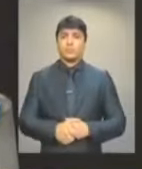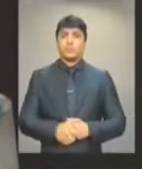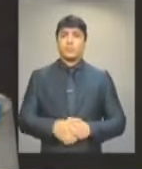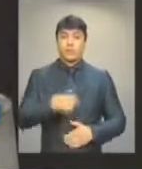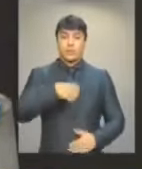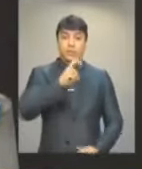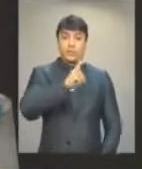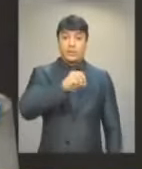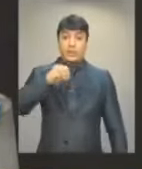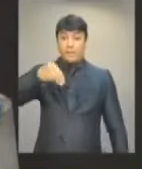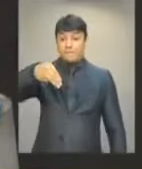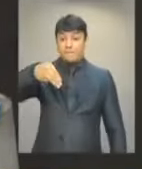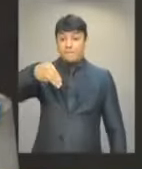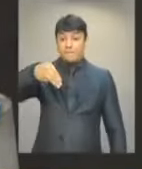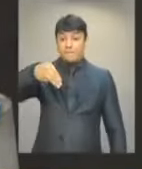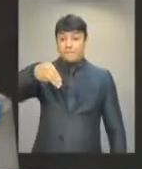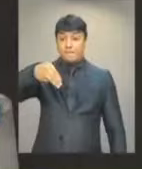palavra.